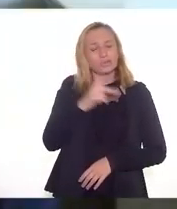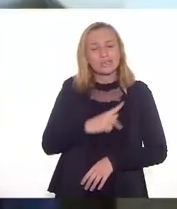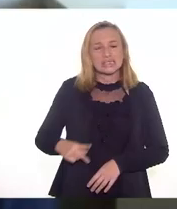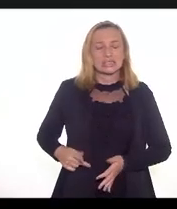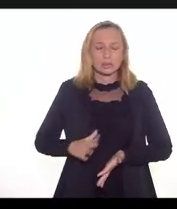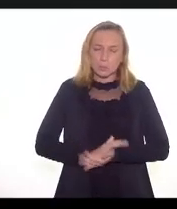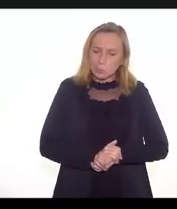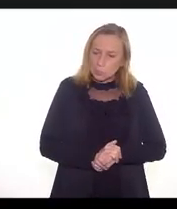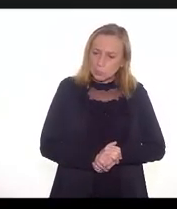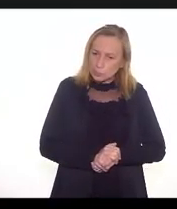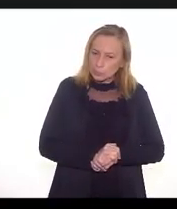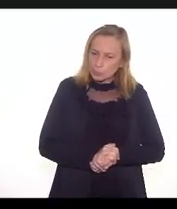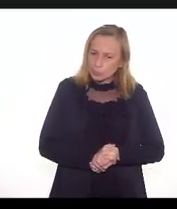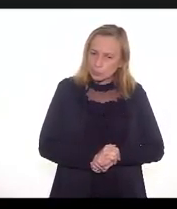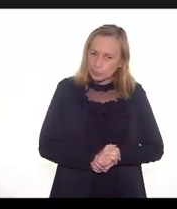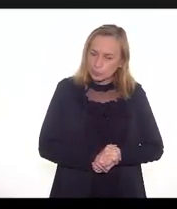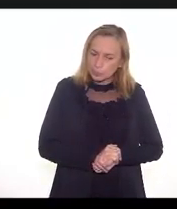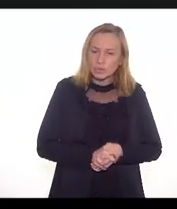olha só,